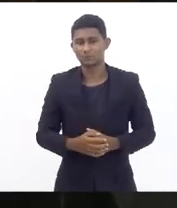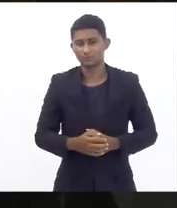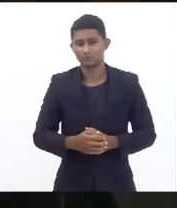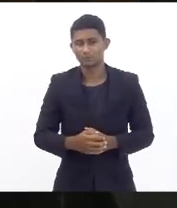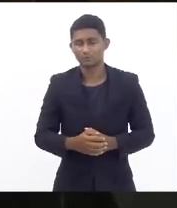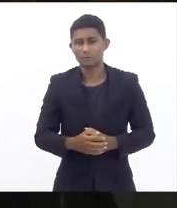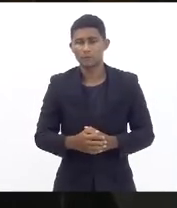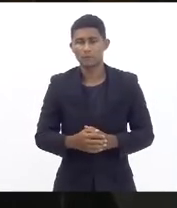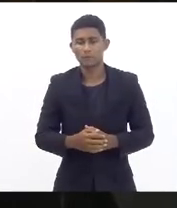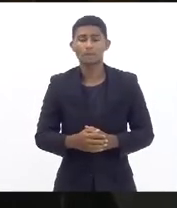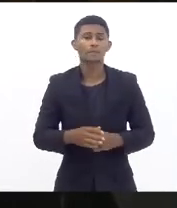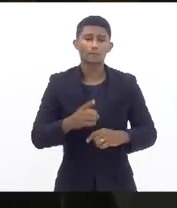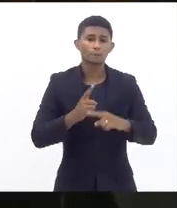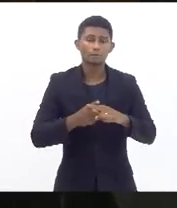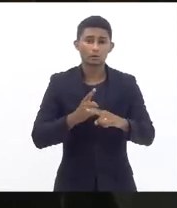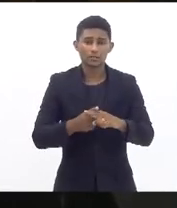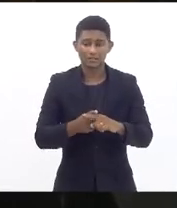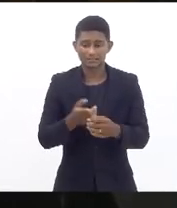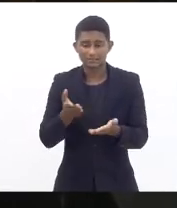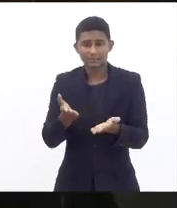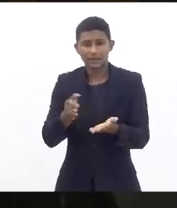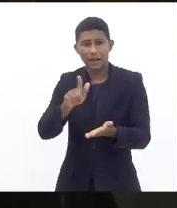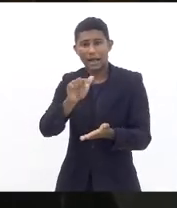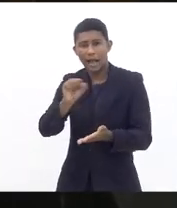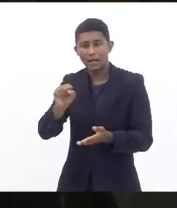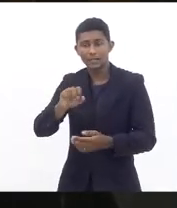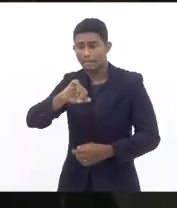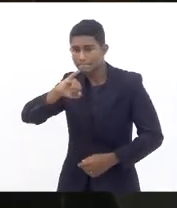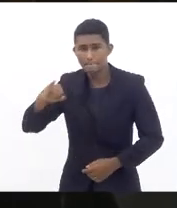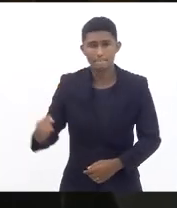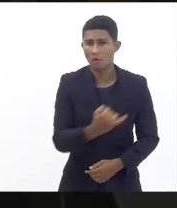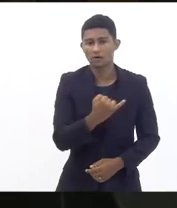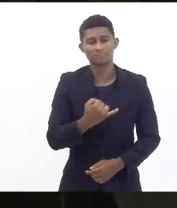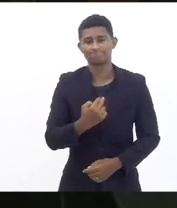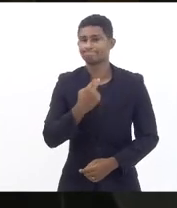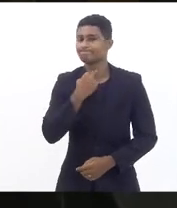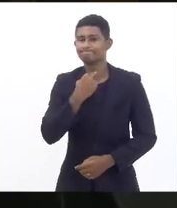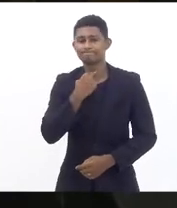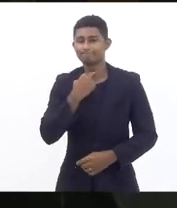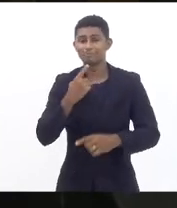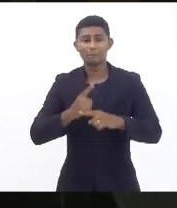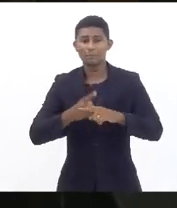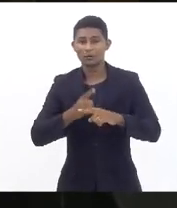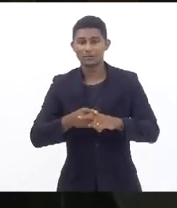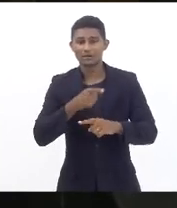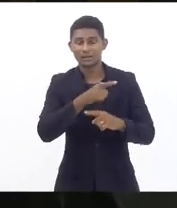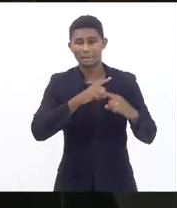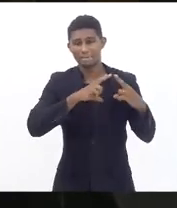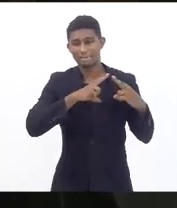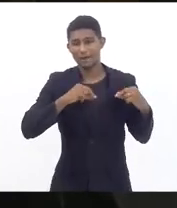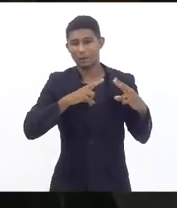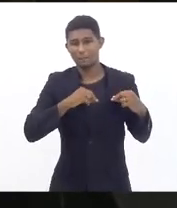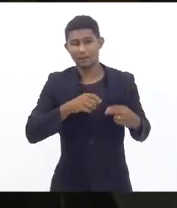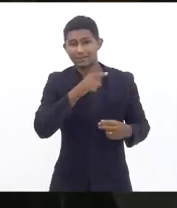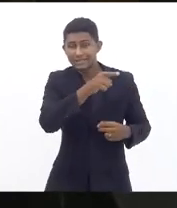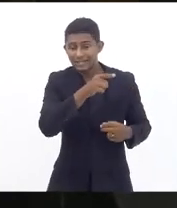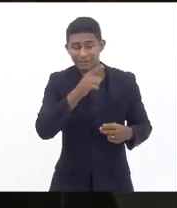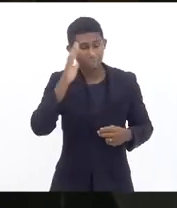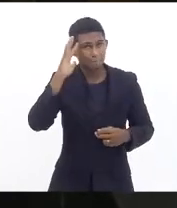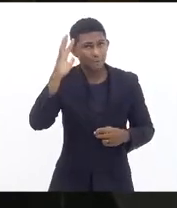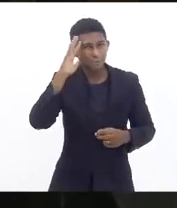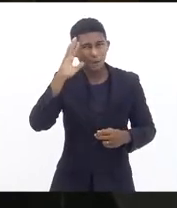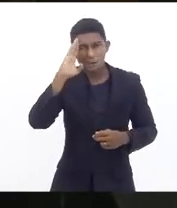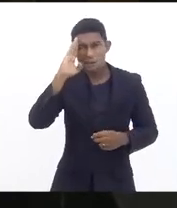de você não poder aproveitar esse gás, porque nas prioridades da Petrobras não tem